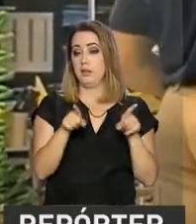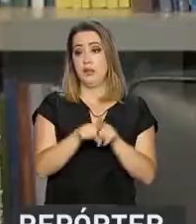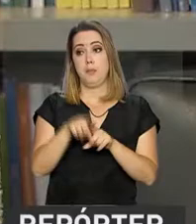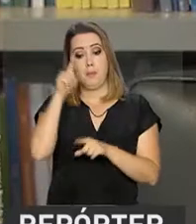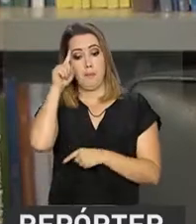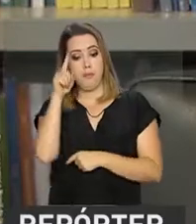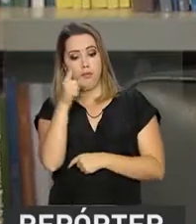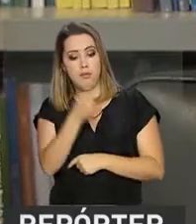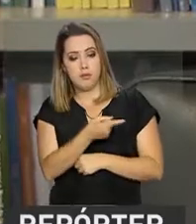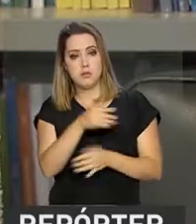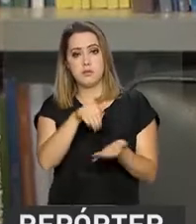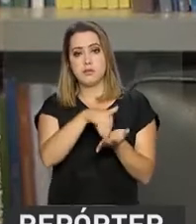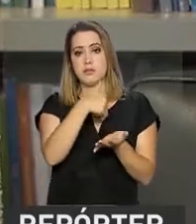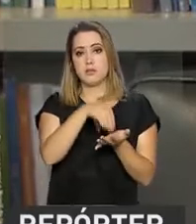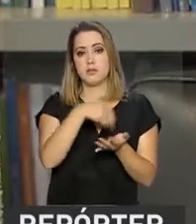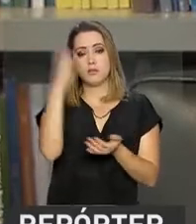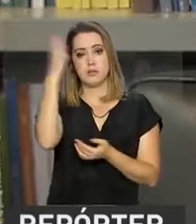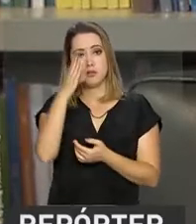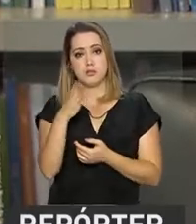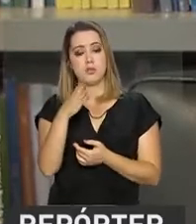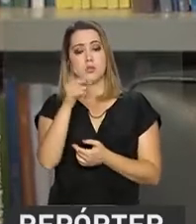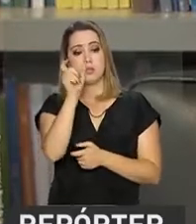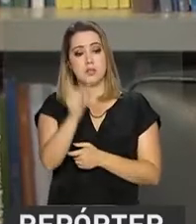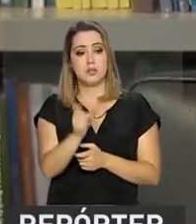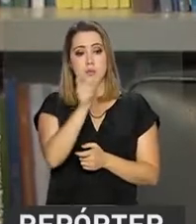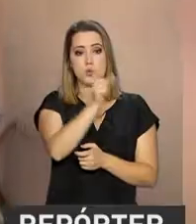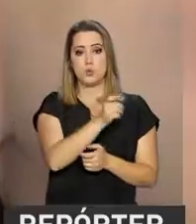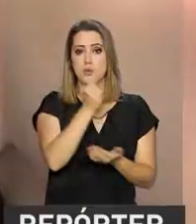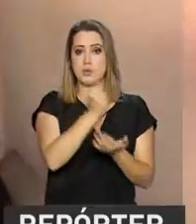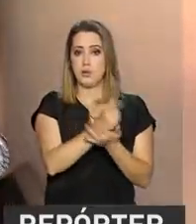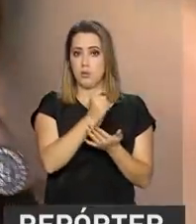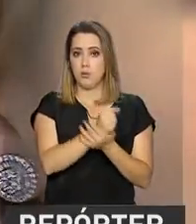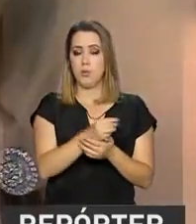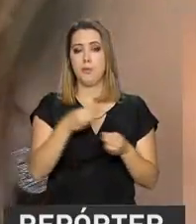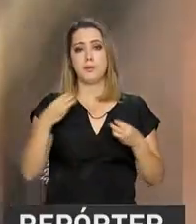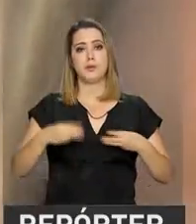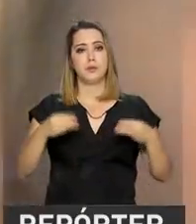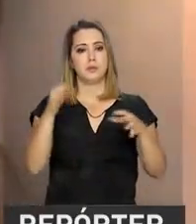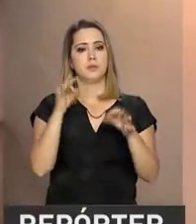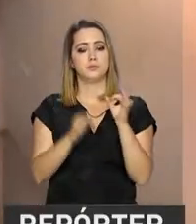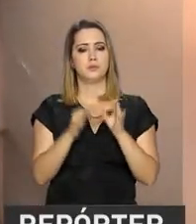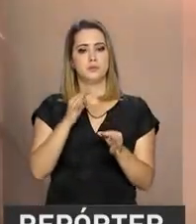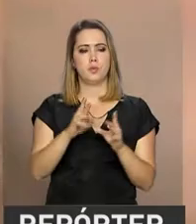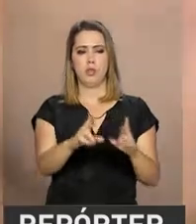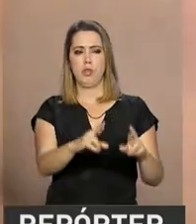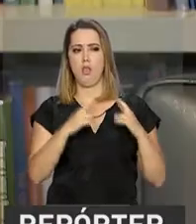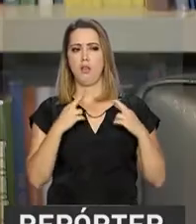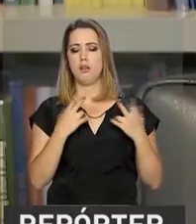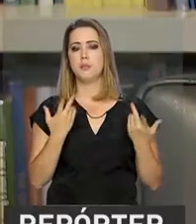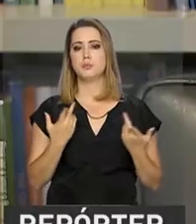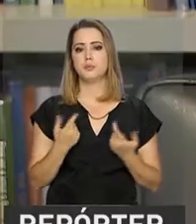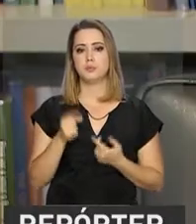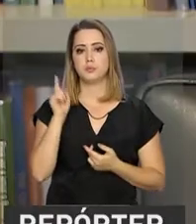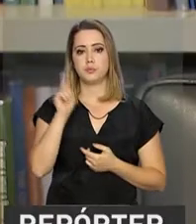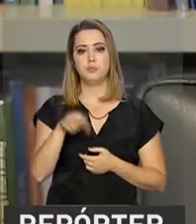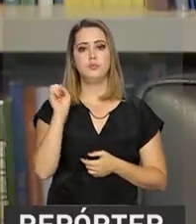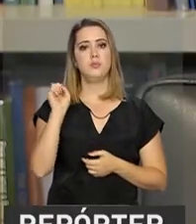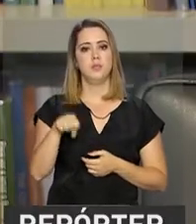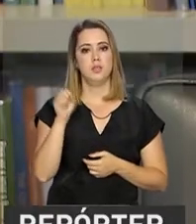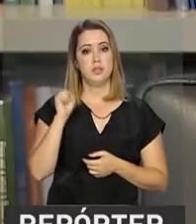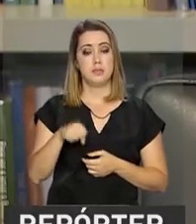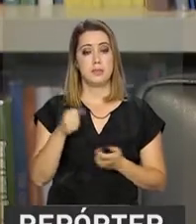da secretaria nacional do consumidor do ministério da justiça quando recebe denúncias é sim uma obrigação